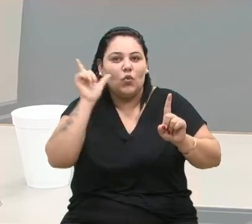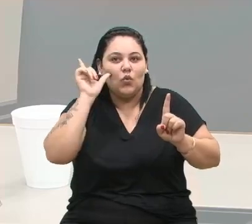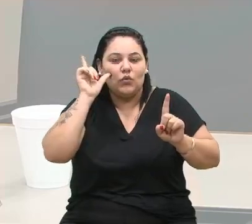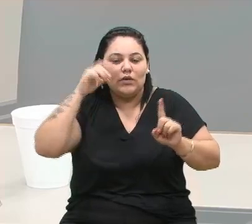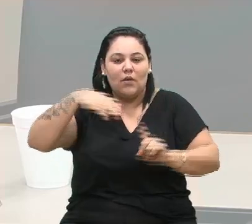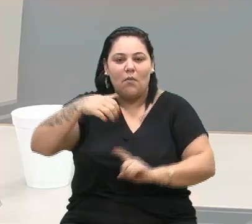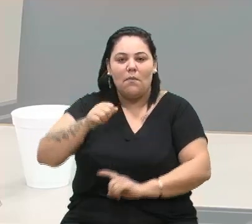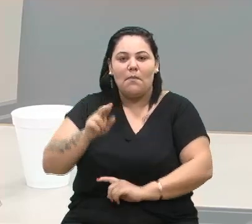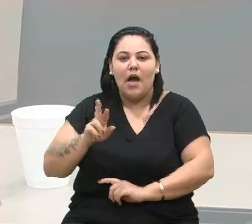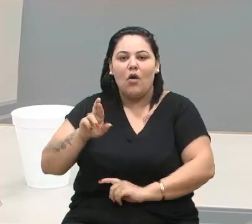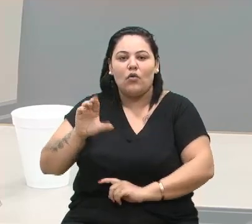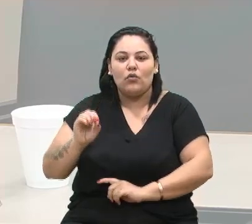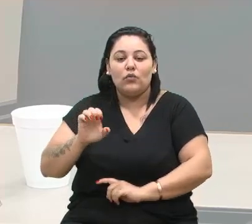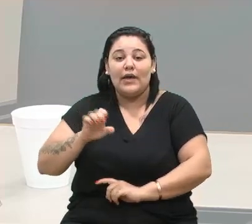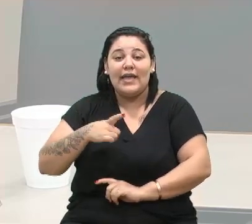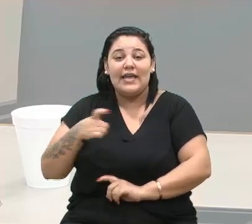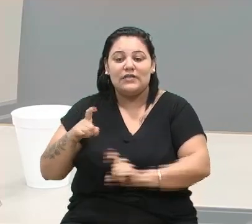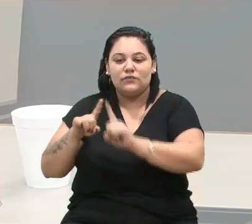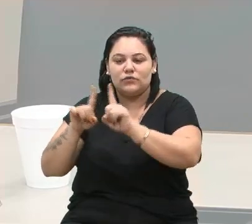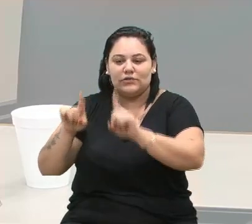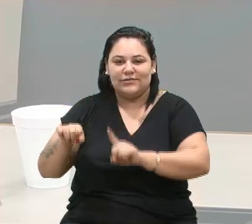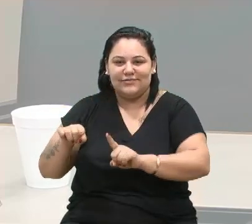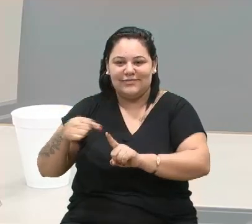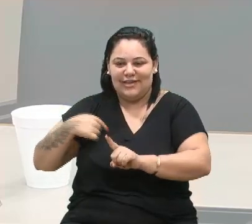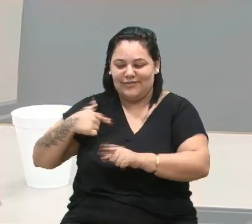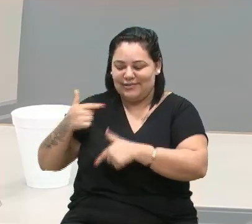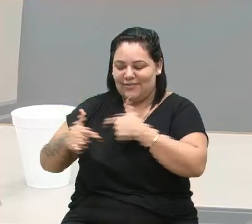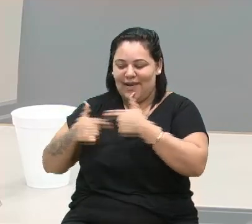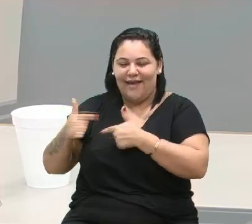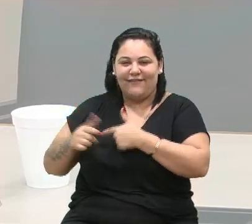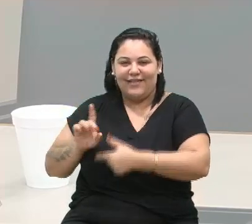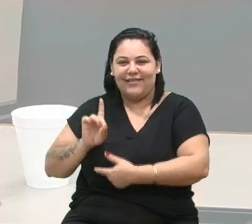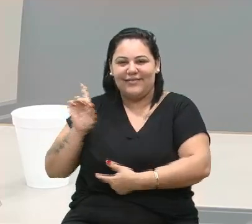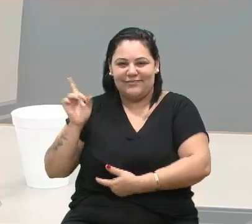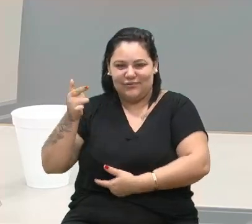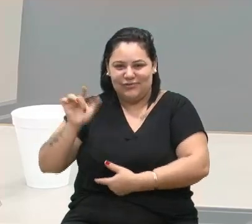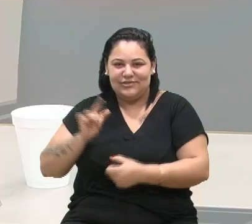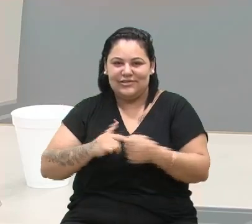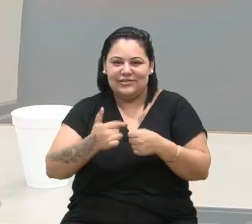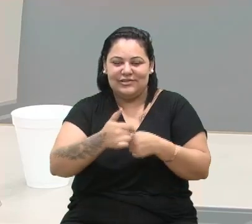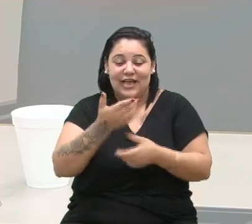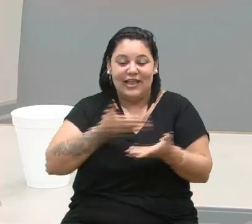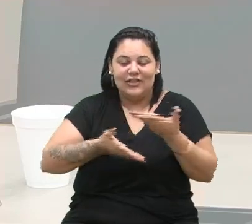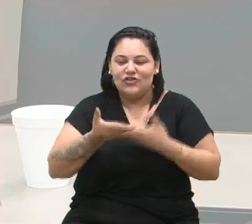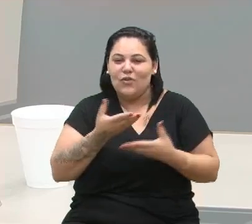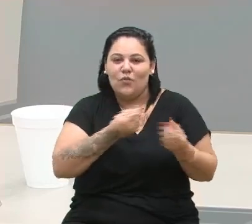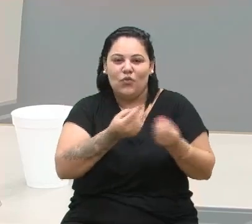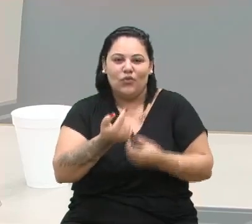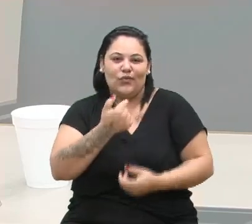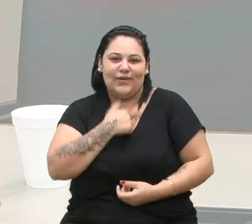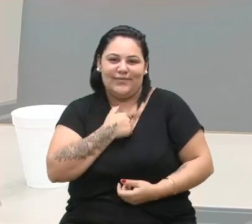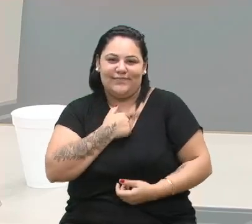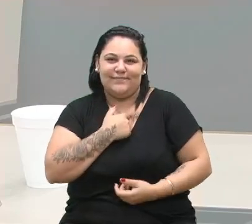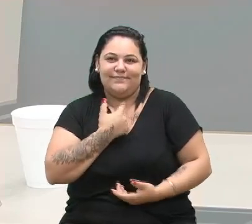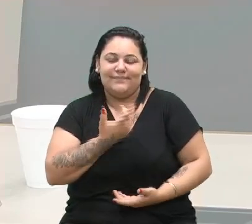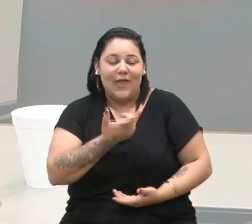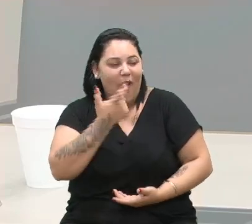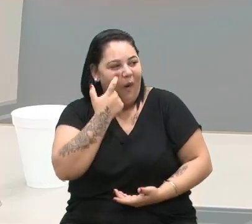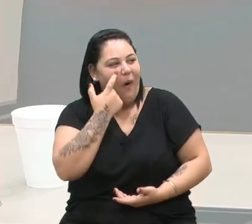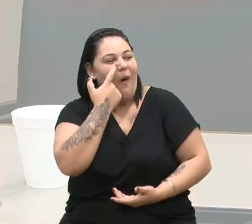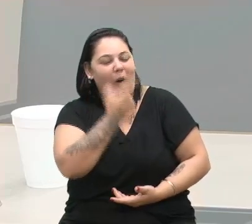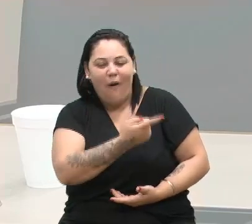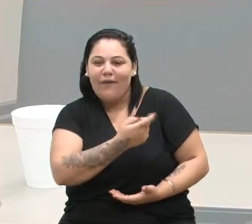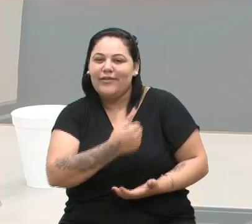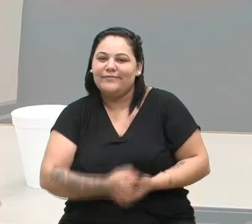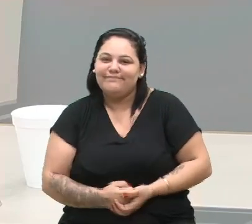Mauro, quando era subprefeito de Galópolis, me atendia muito, com muita presteza. Então eu disse, olha ali, Mauro, para quem dizia lá dentro